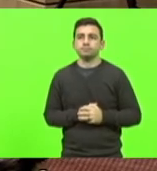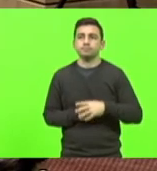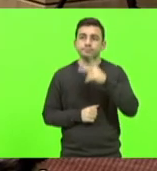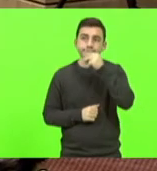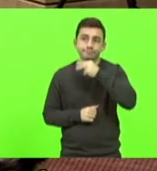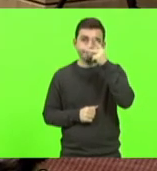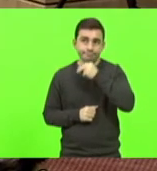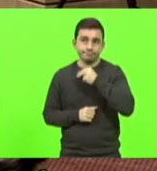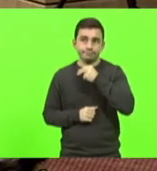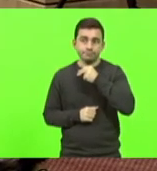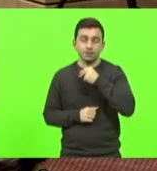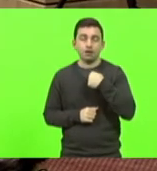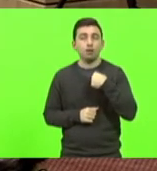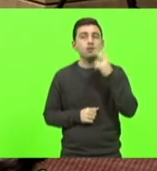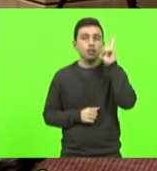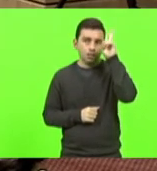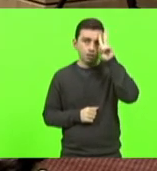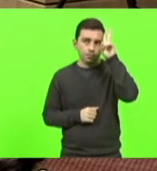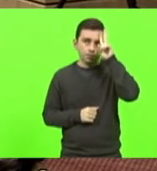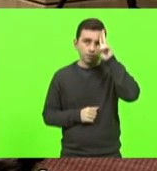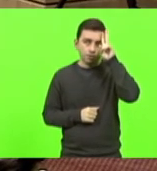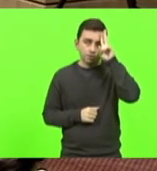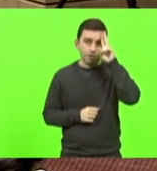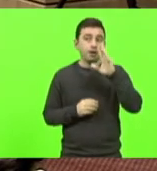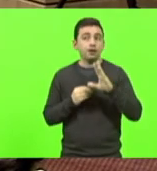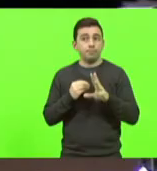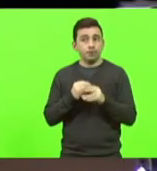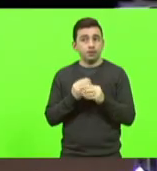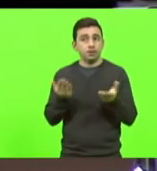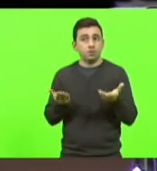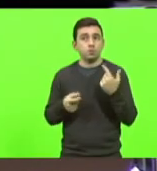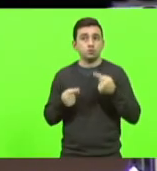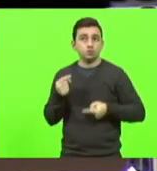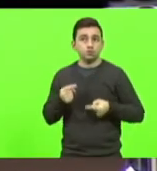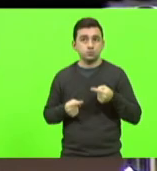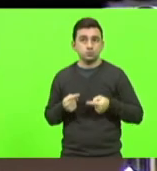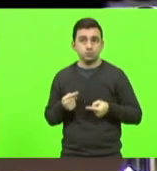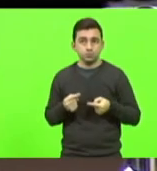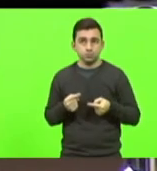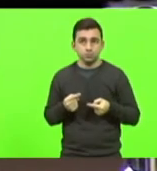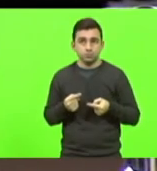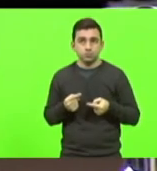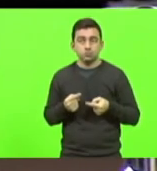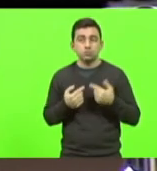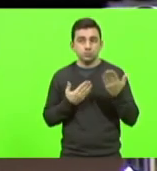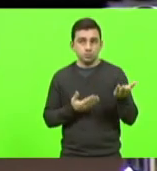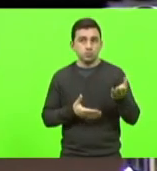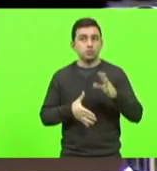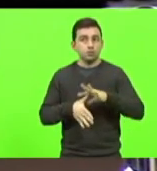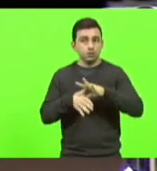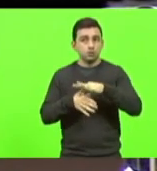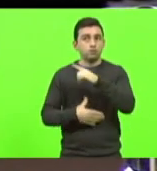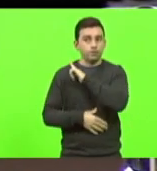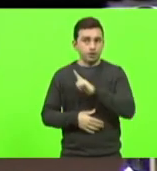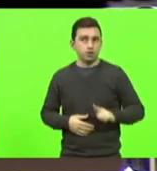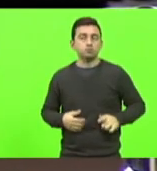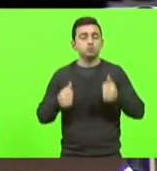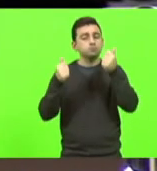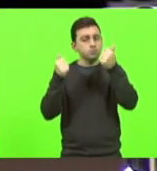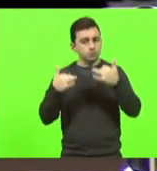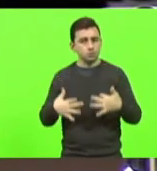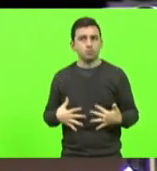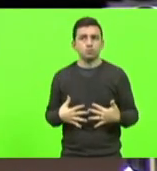Nunes lembrar que a emenda que está embora discussão o líder do governo explicou bem é a